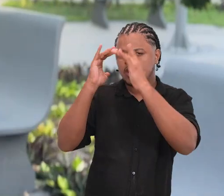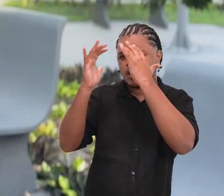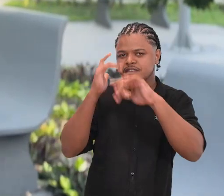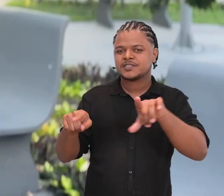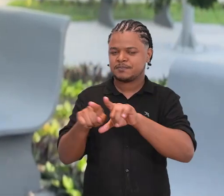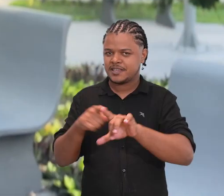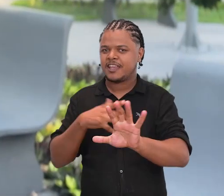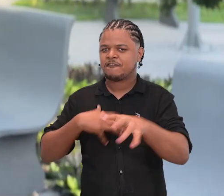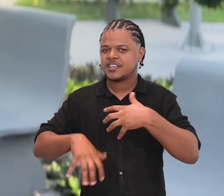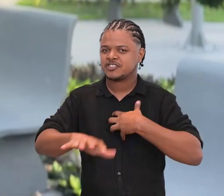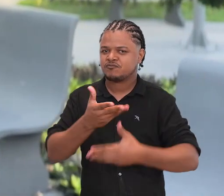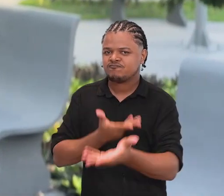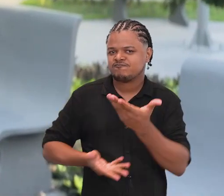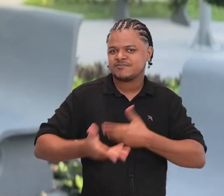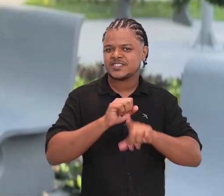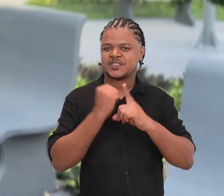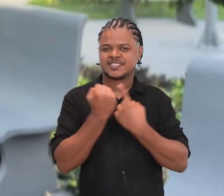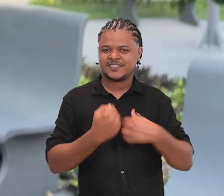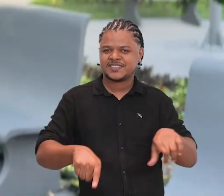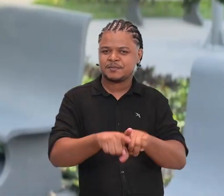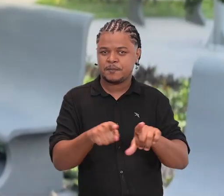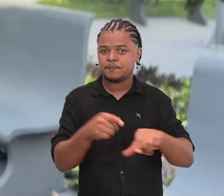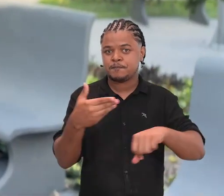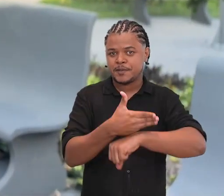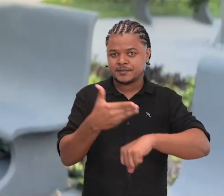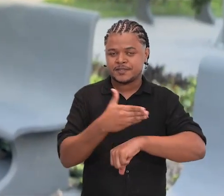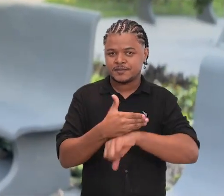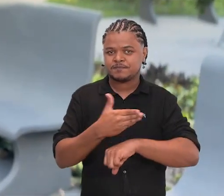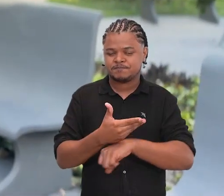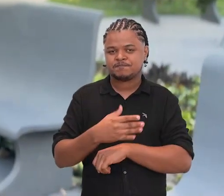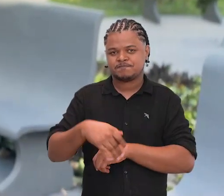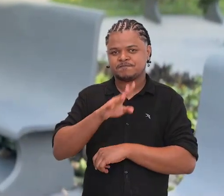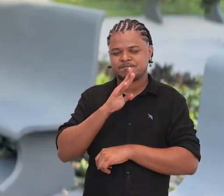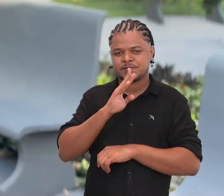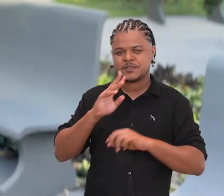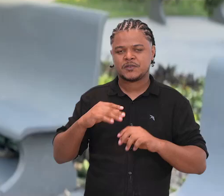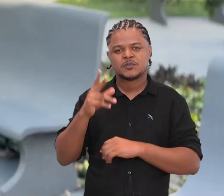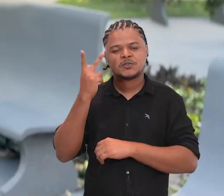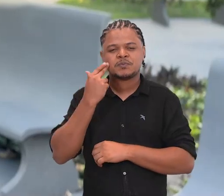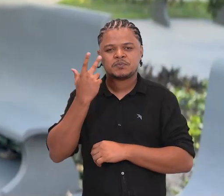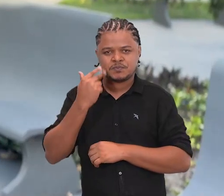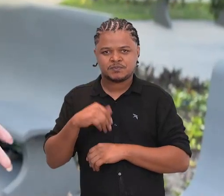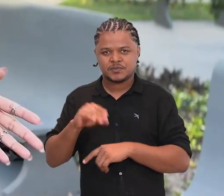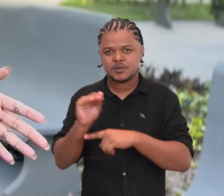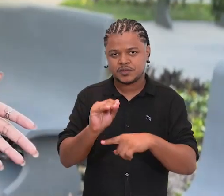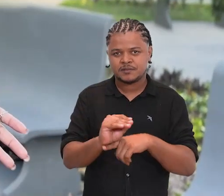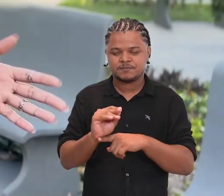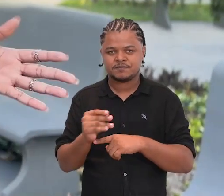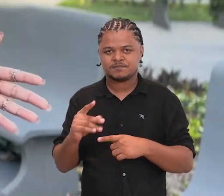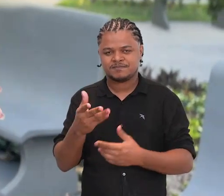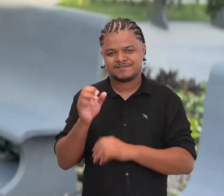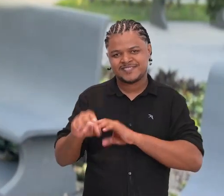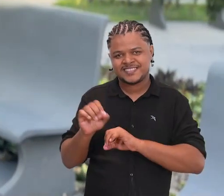psicológicos, afetivos e sociais. É algo que faz parte da essência humana. Cuidar e educar são dimensões